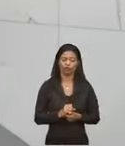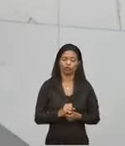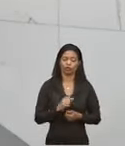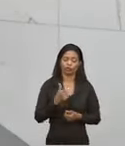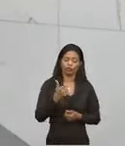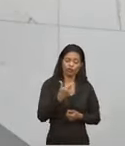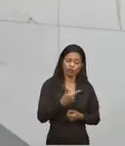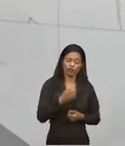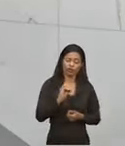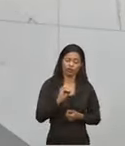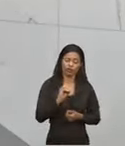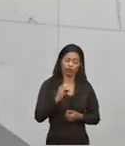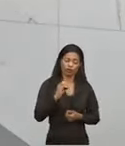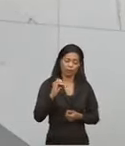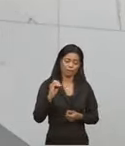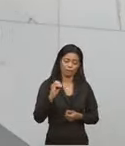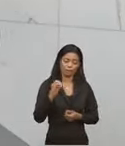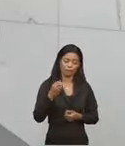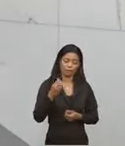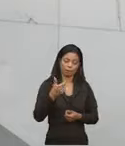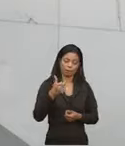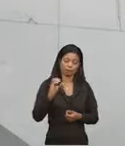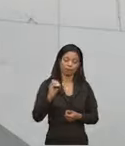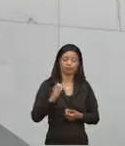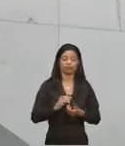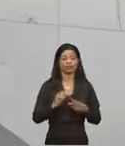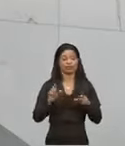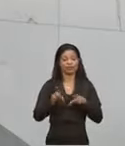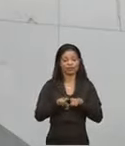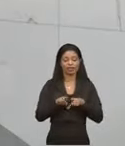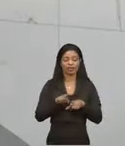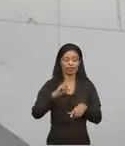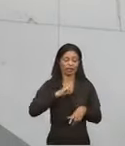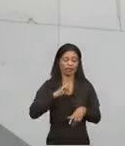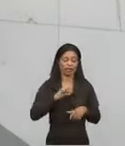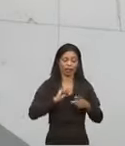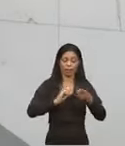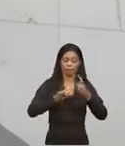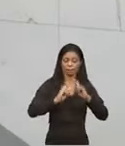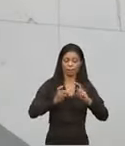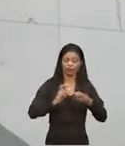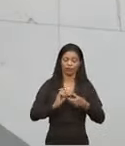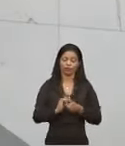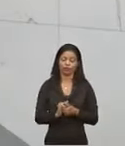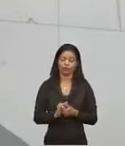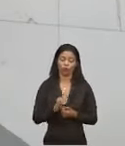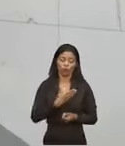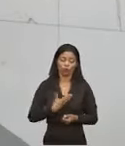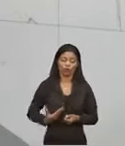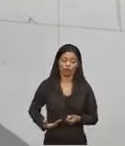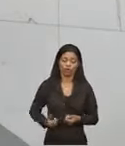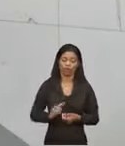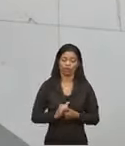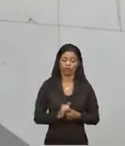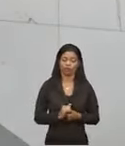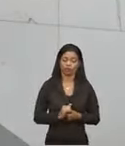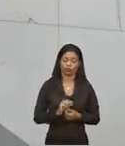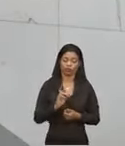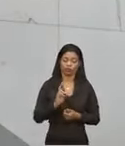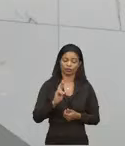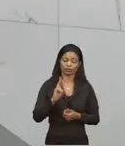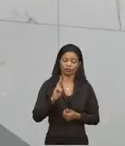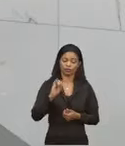honra e tive uma discussão com esse, o governador da Bahia, o Osta, sobre ele,